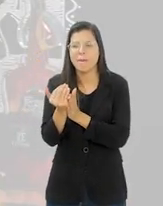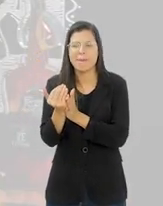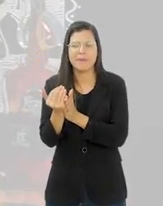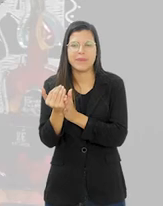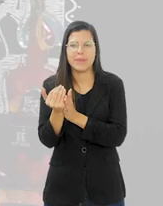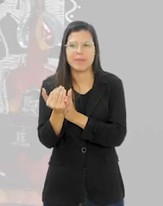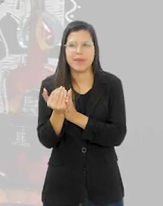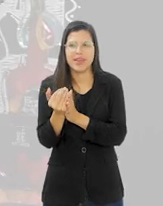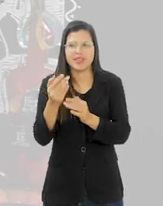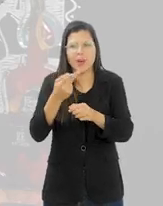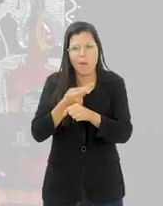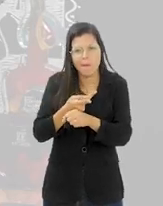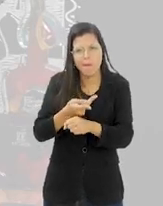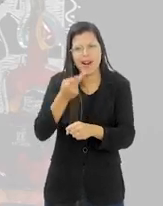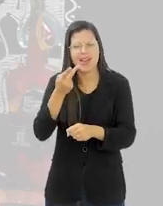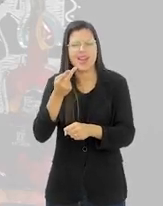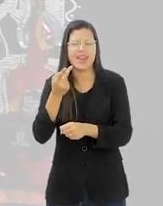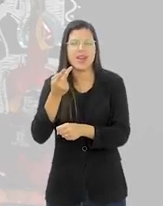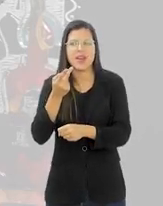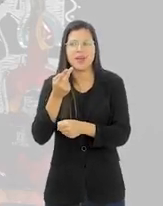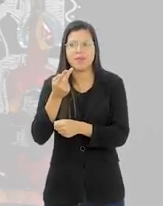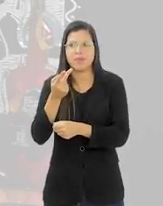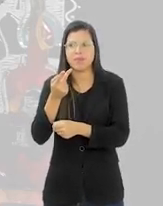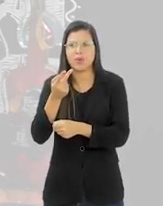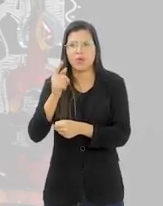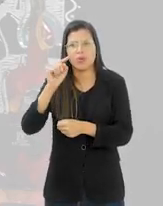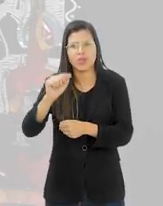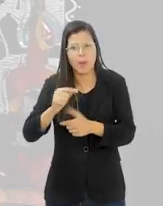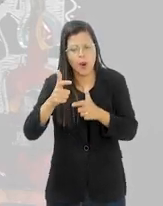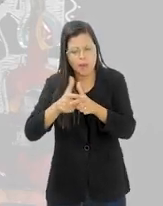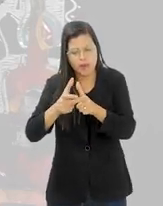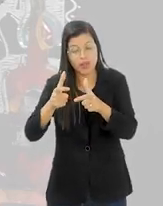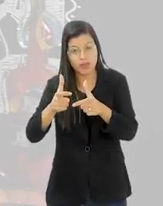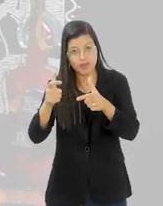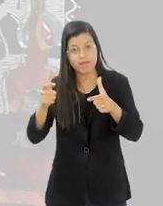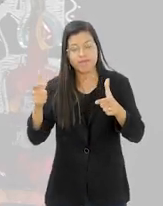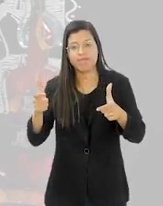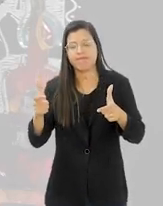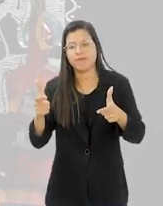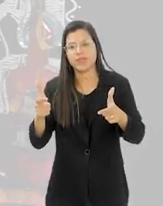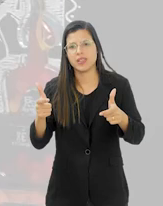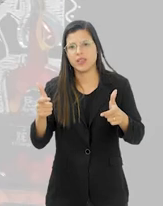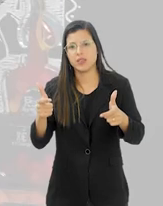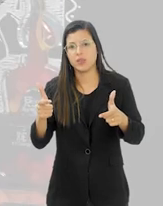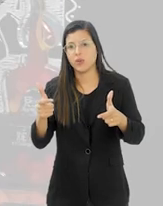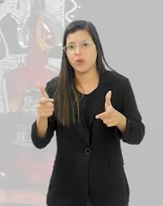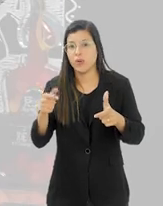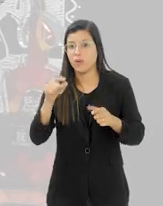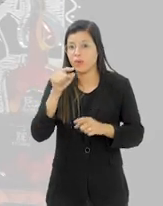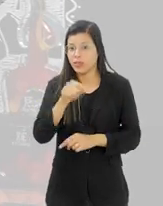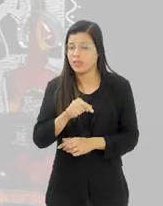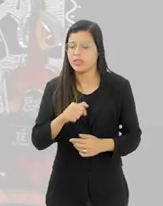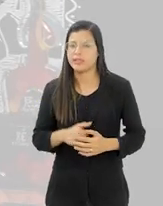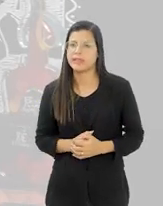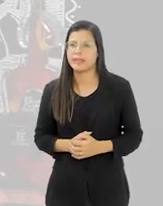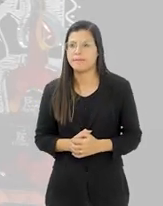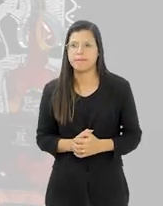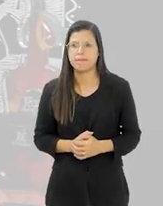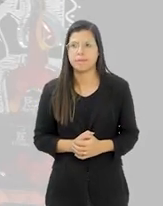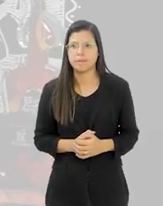de uma brincadeira. Começa com uma premiação e vai tomando corpo, E aí você